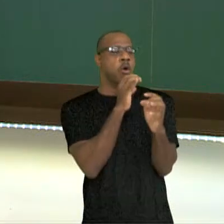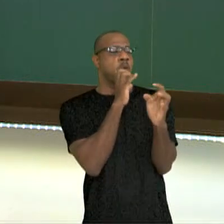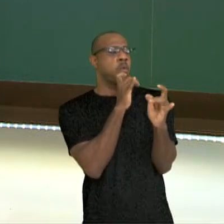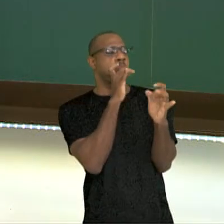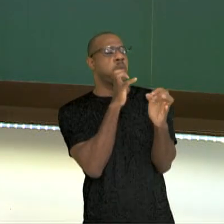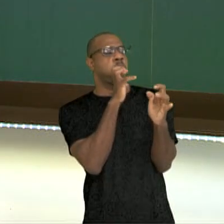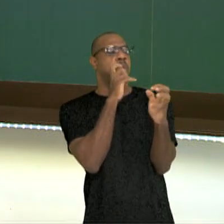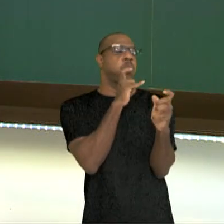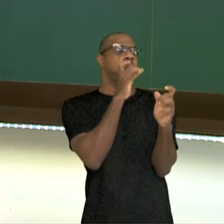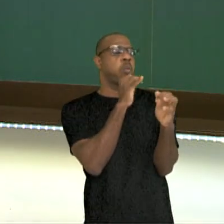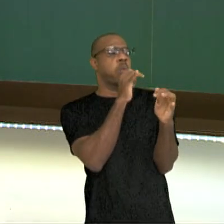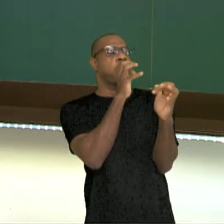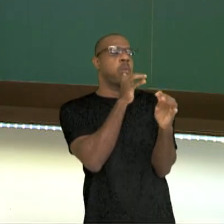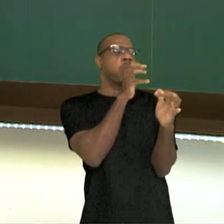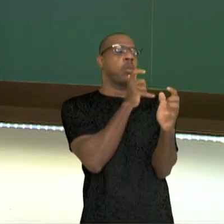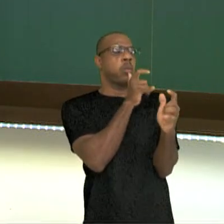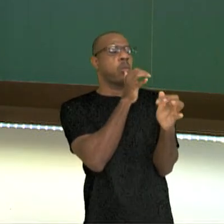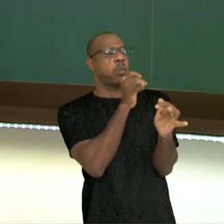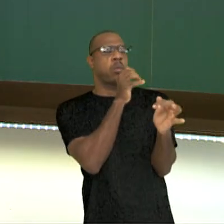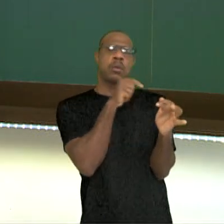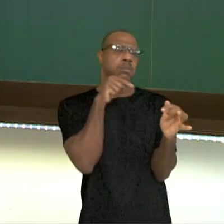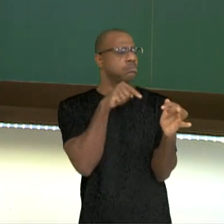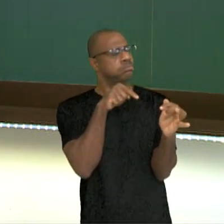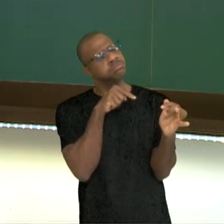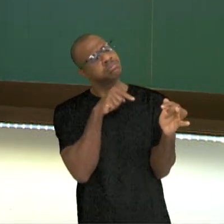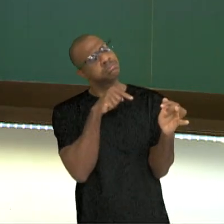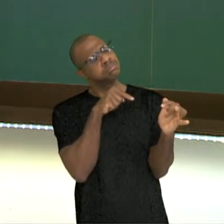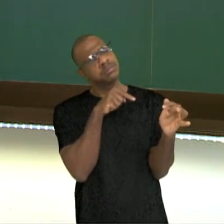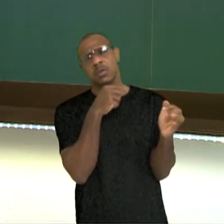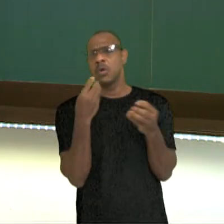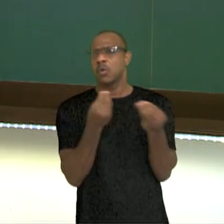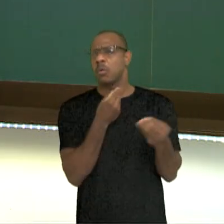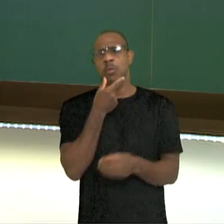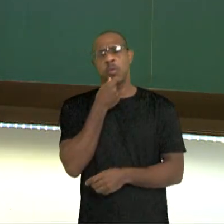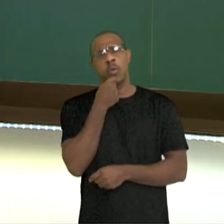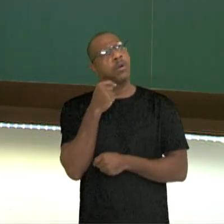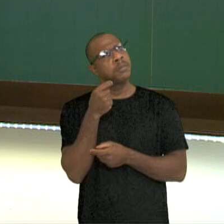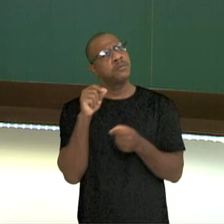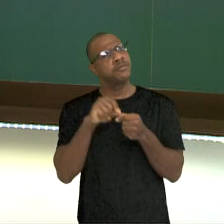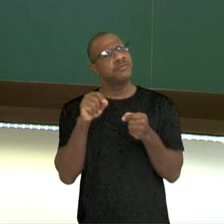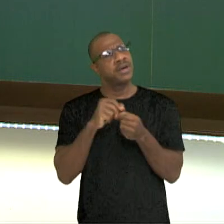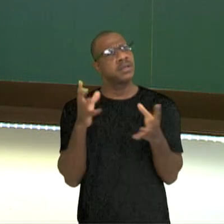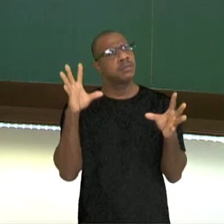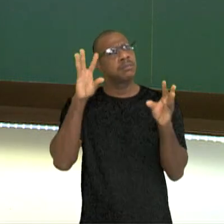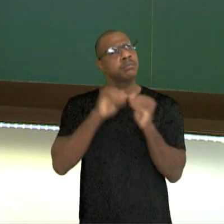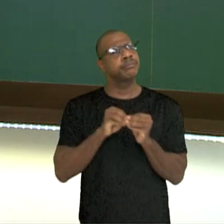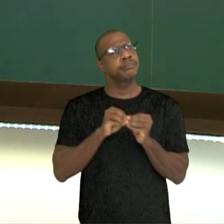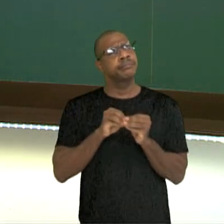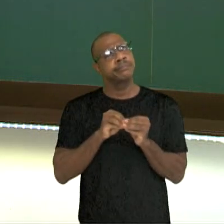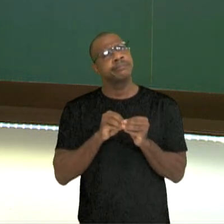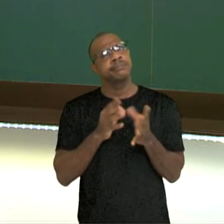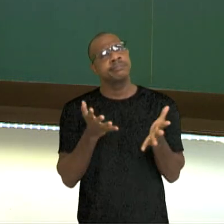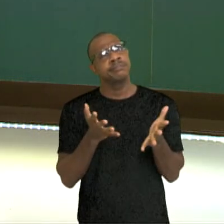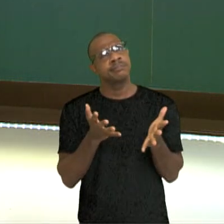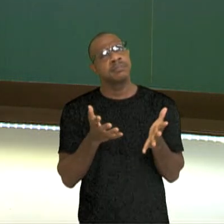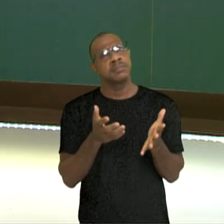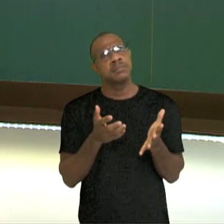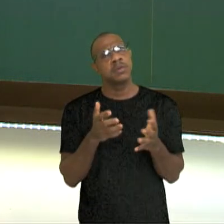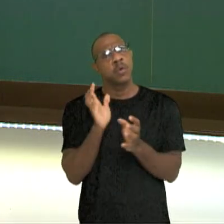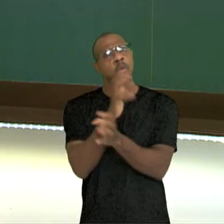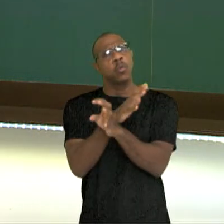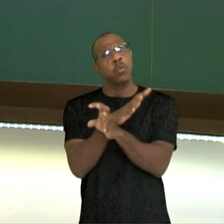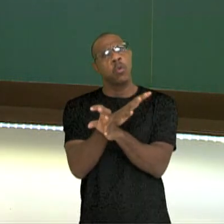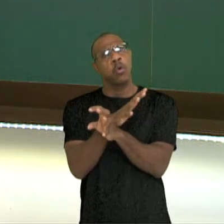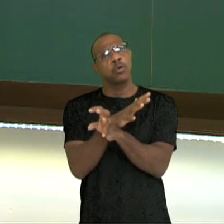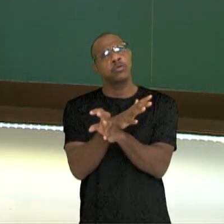a flauta. E aí eu fico de novo pensando, como que o homem chegou nessa conclusão de que o osso daquele